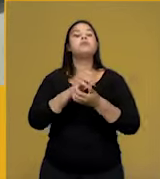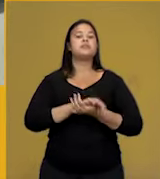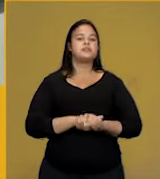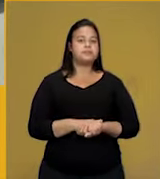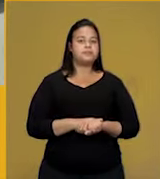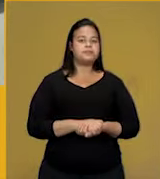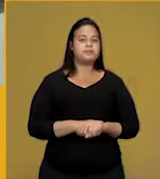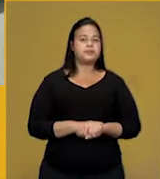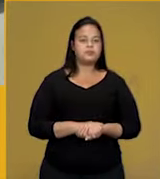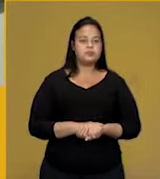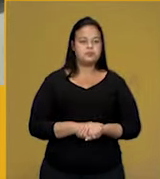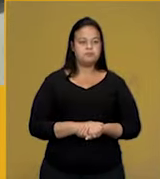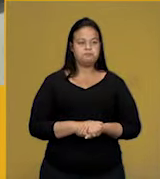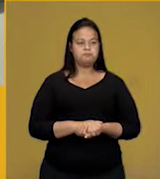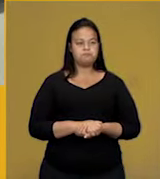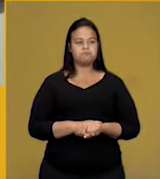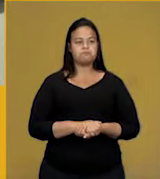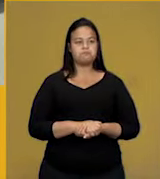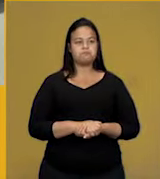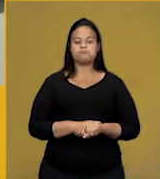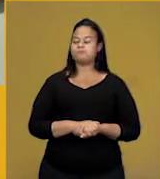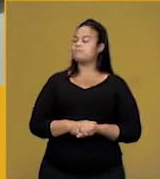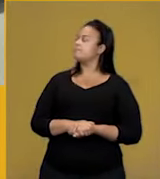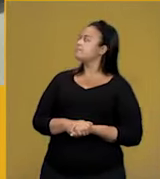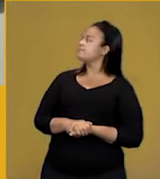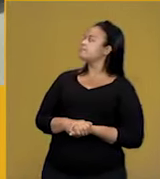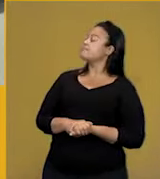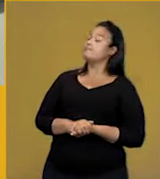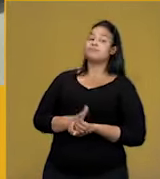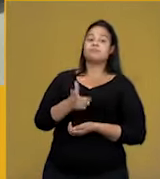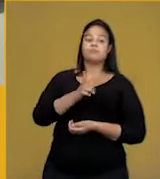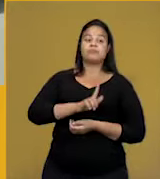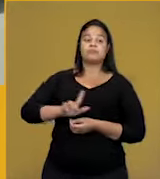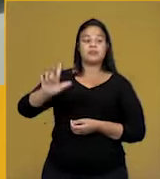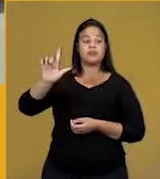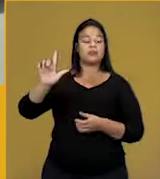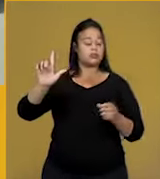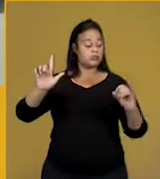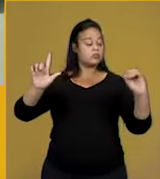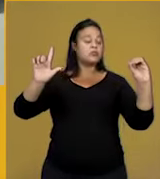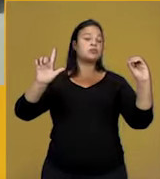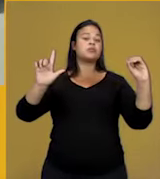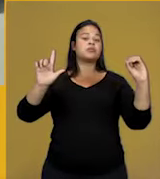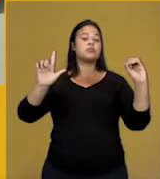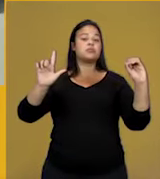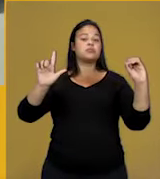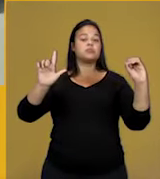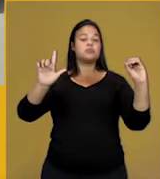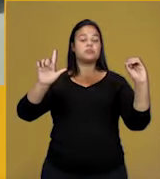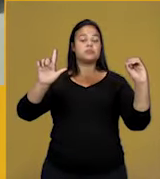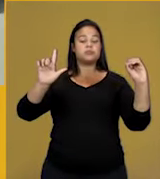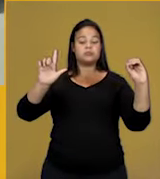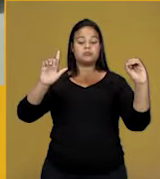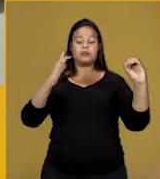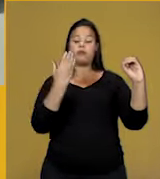Leste, oeste. para minha frente